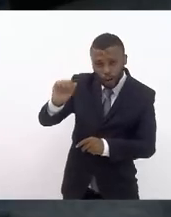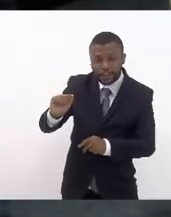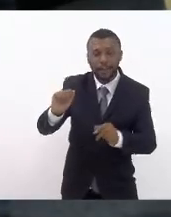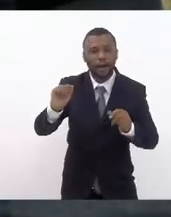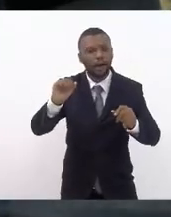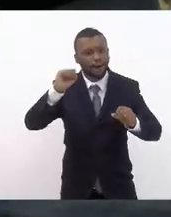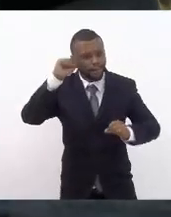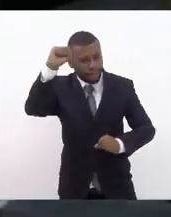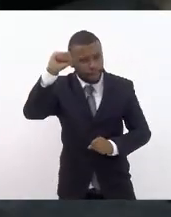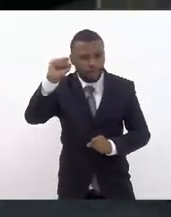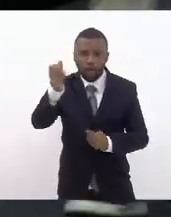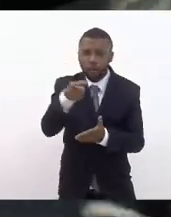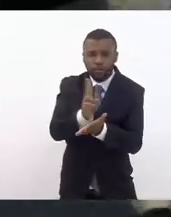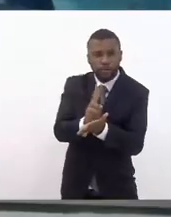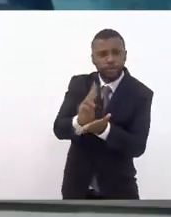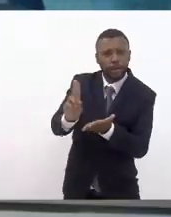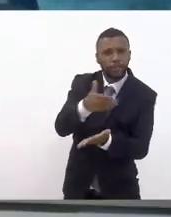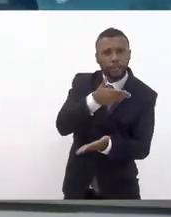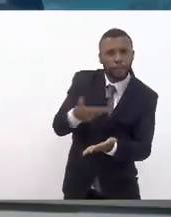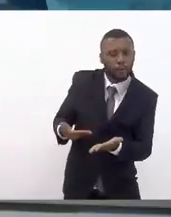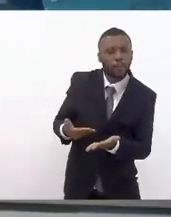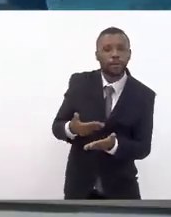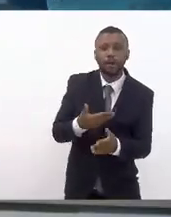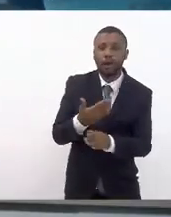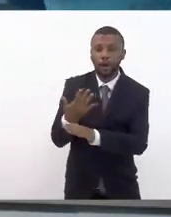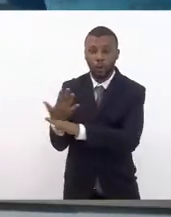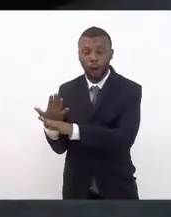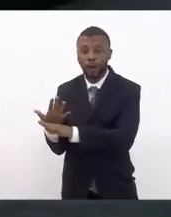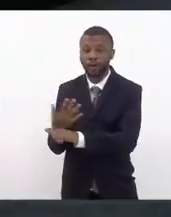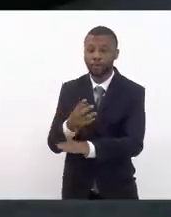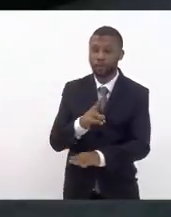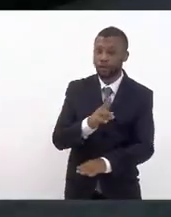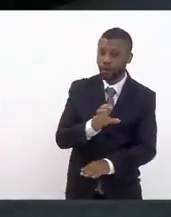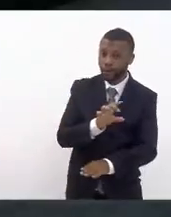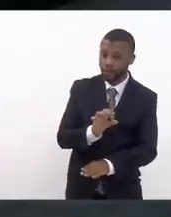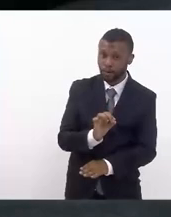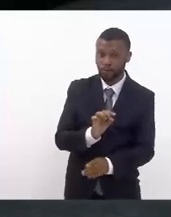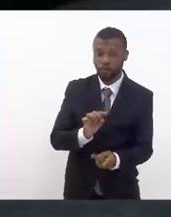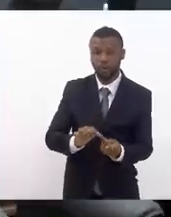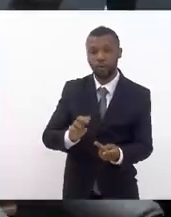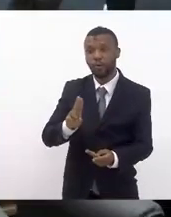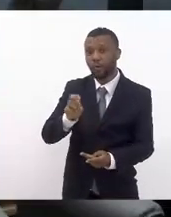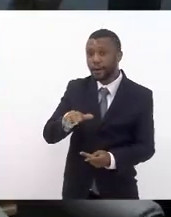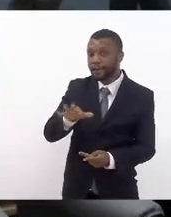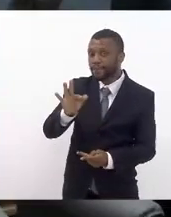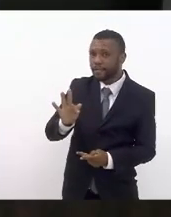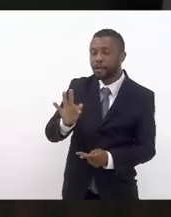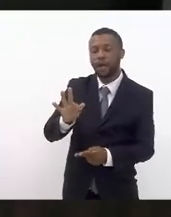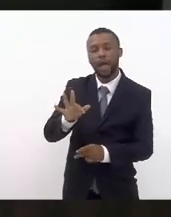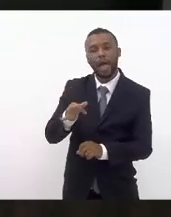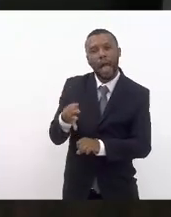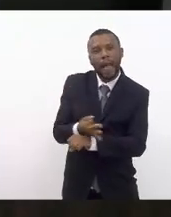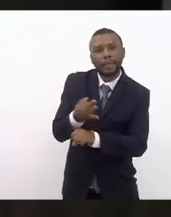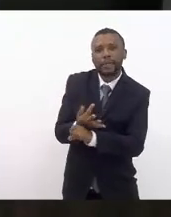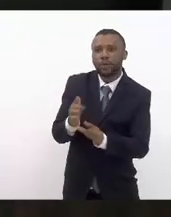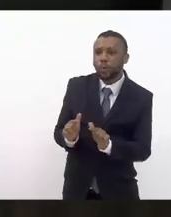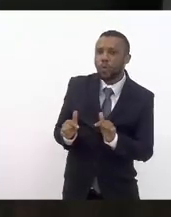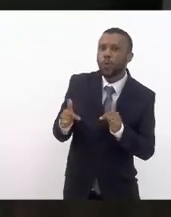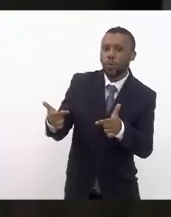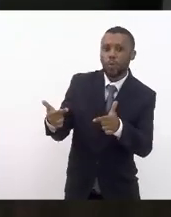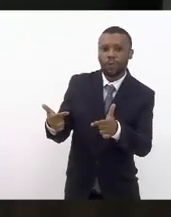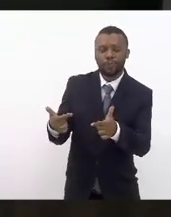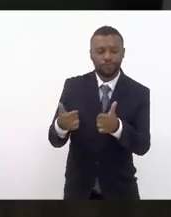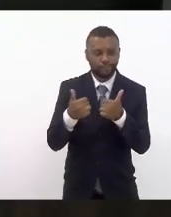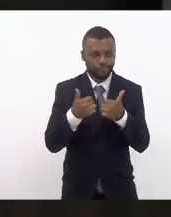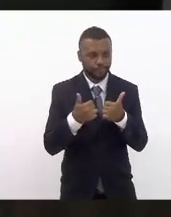universidade pública, o UERJ, o ESO e o UENF resistem. Deixa, antes de